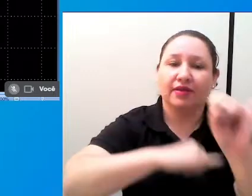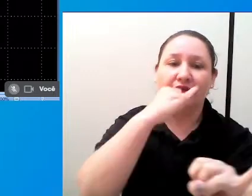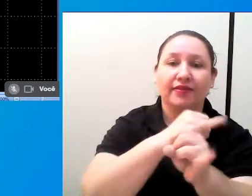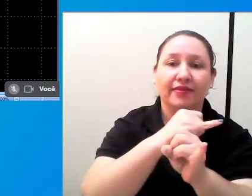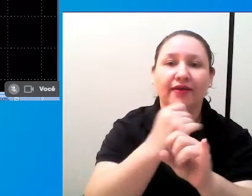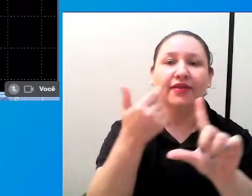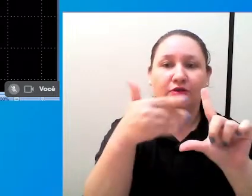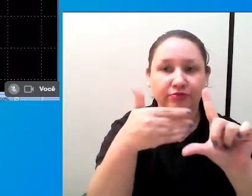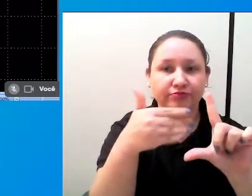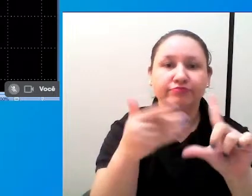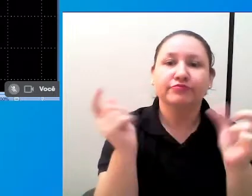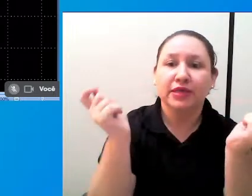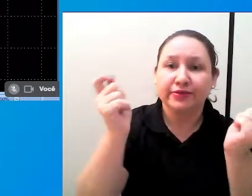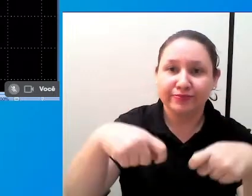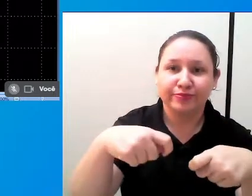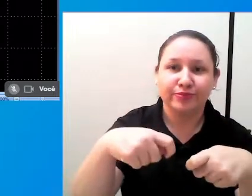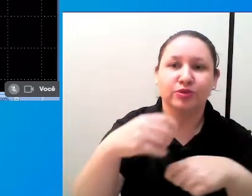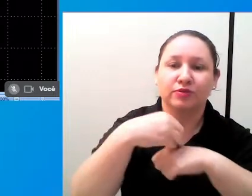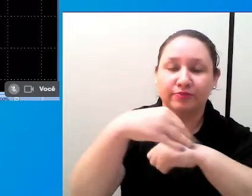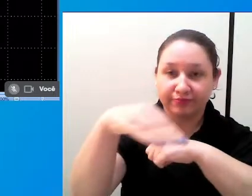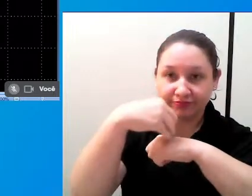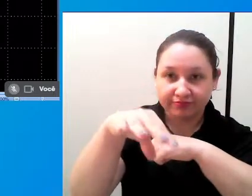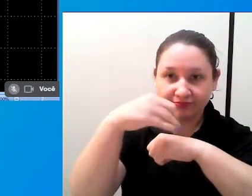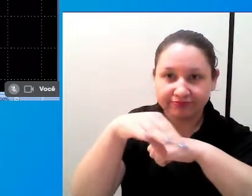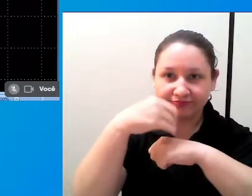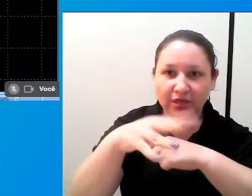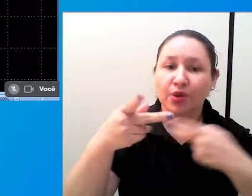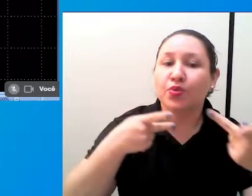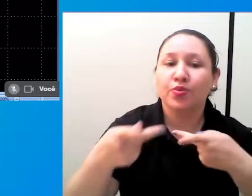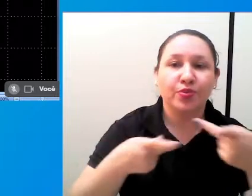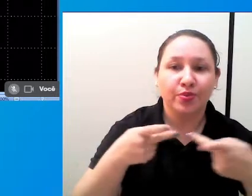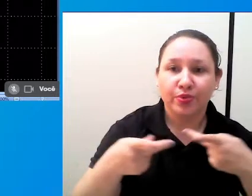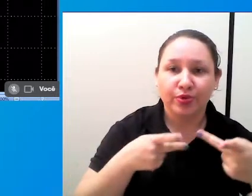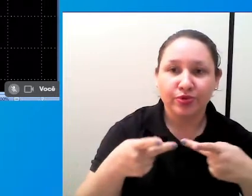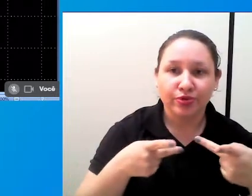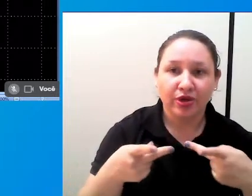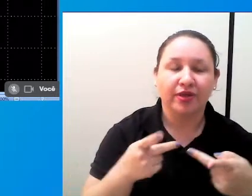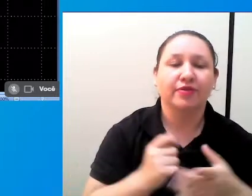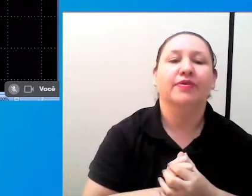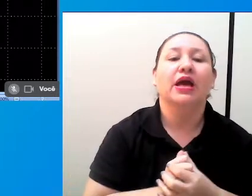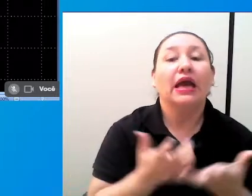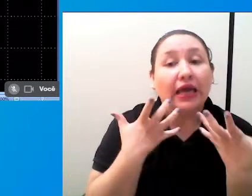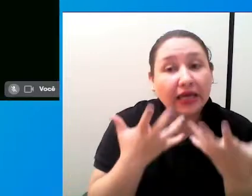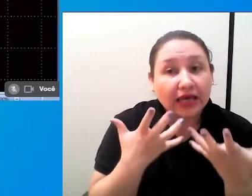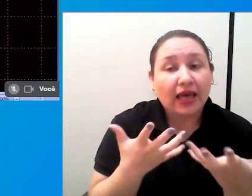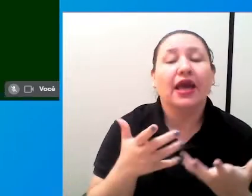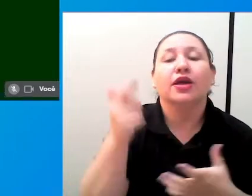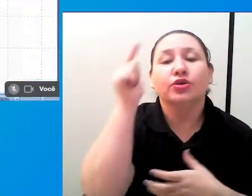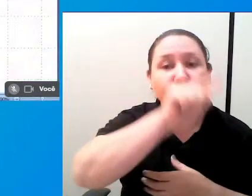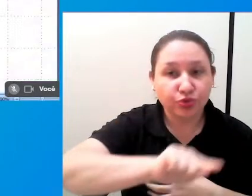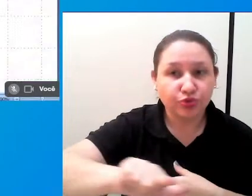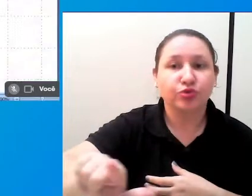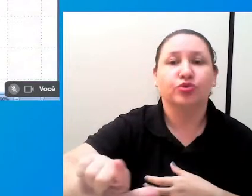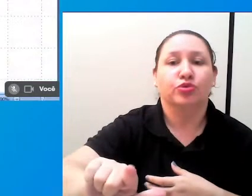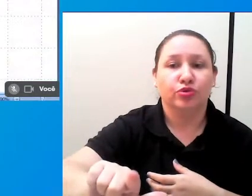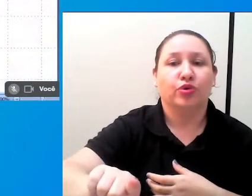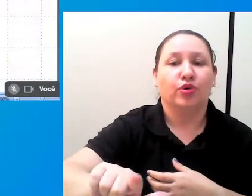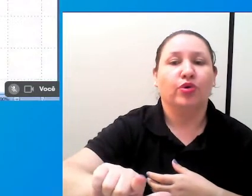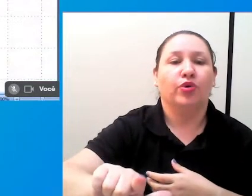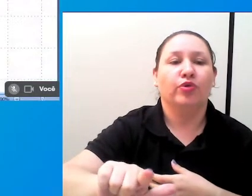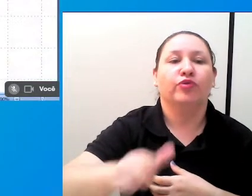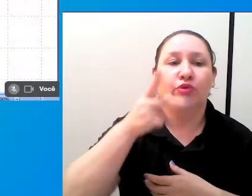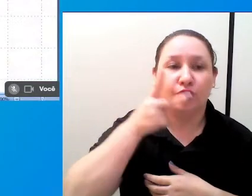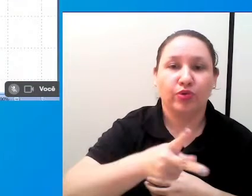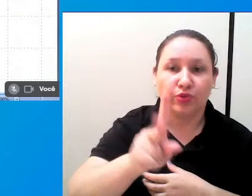a gente precisava expandir o projeto, né? Então a ideia é que a gente possa repetir esse projeto, expandindo ele para atender